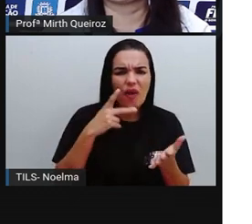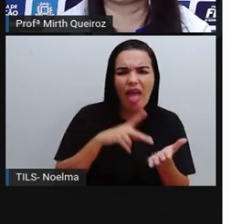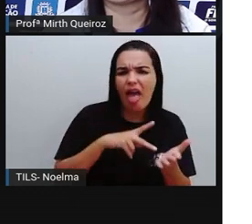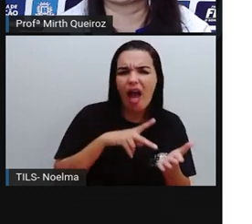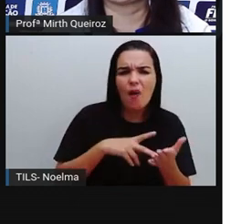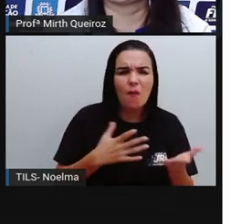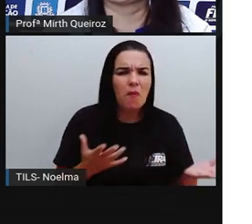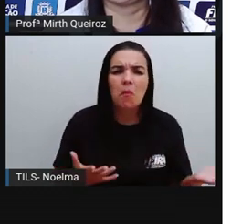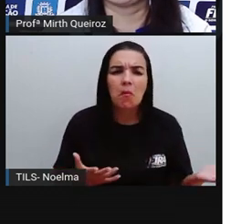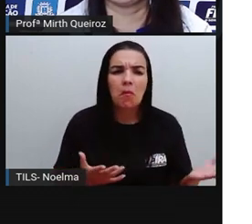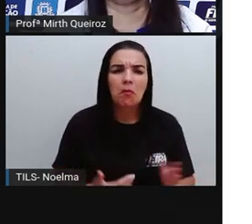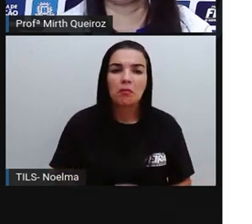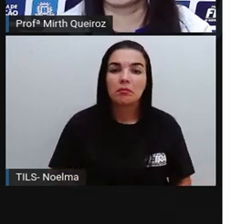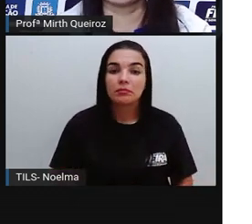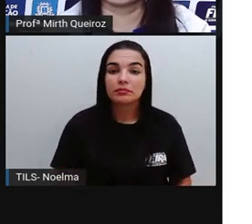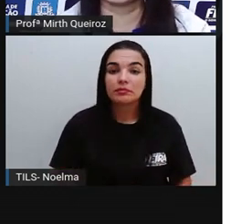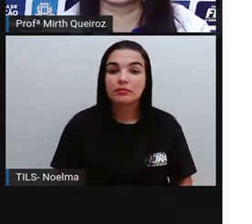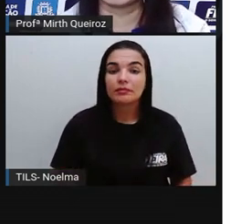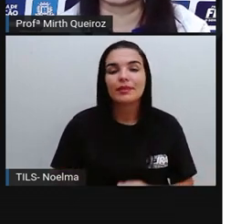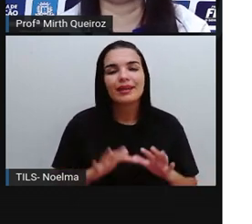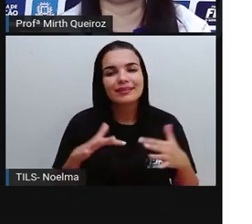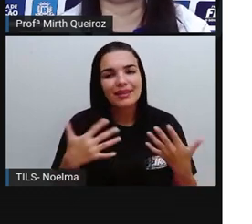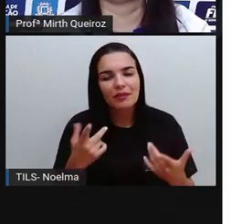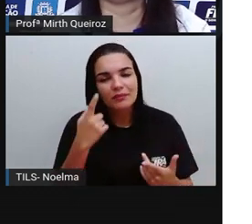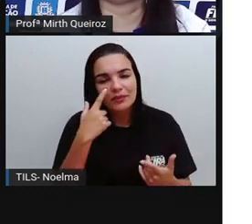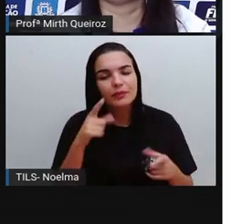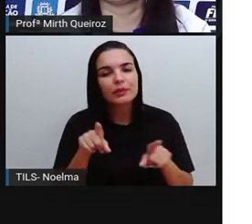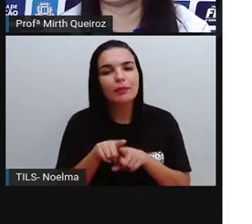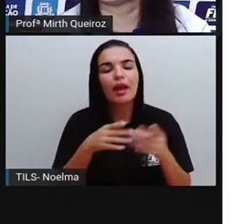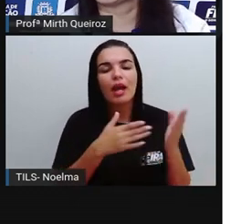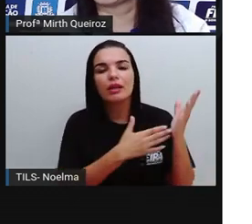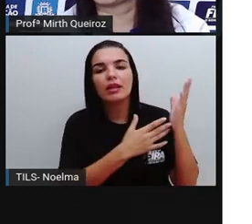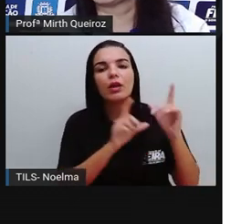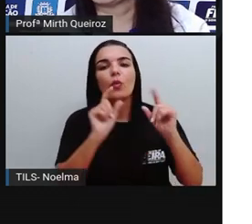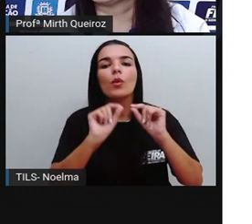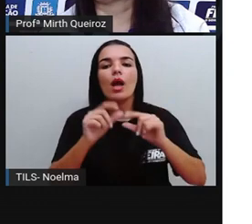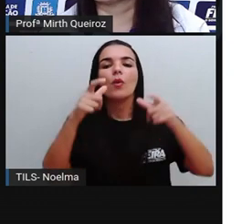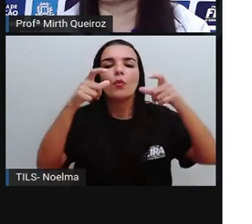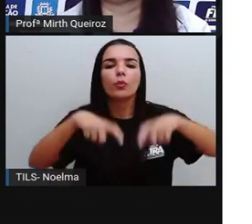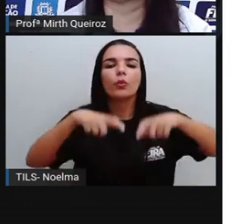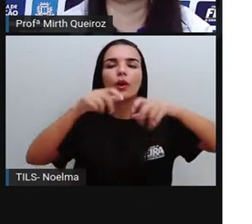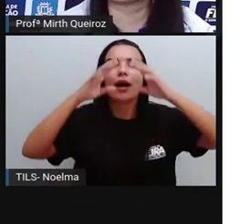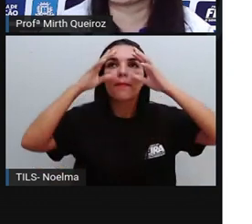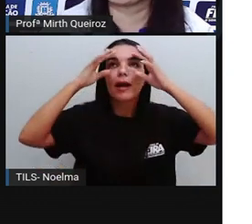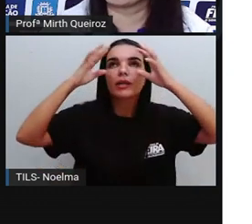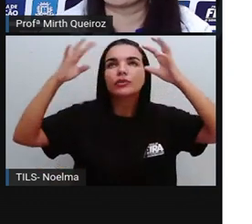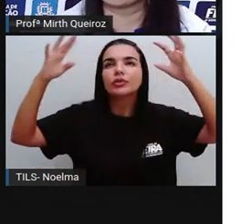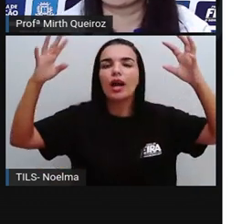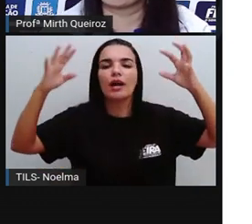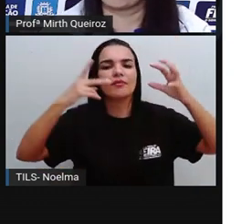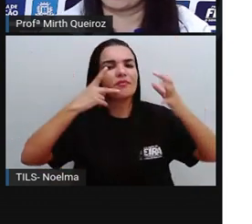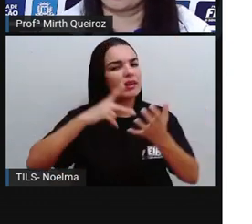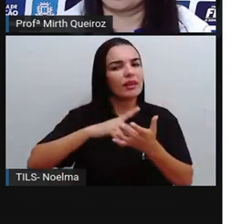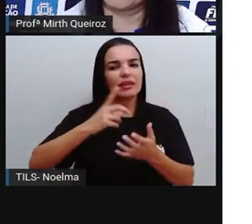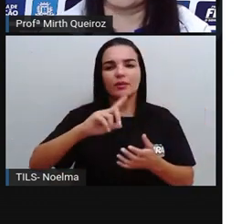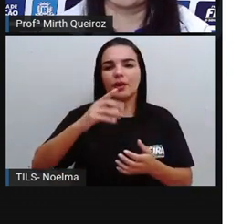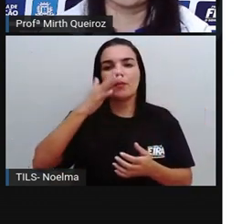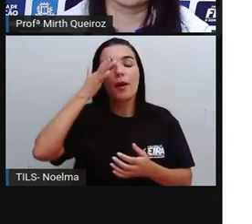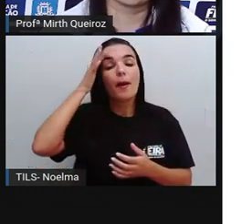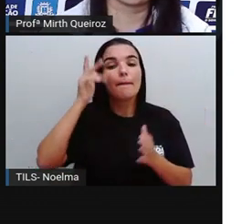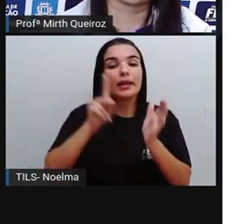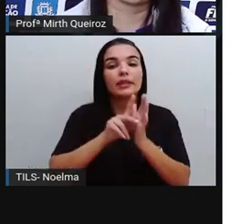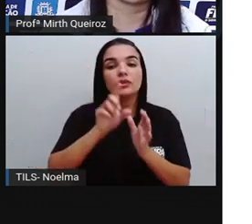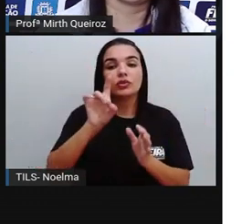dessa pintura? É um lugar imaginário de Baravelli, não seria um lugar real.